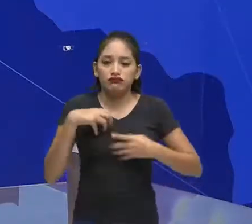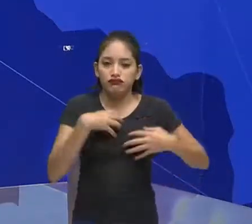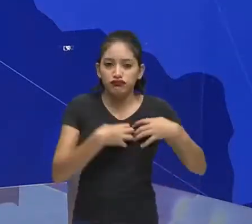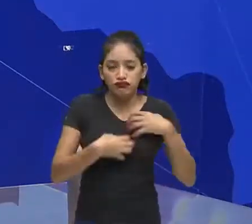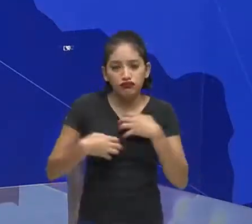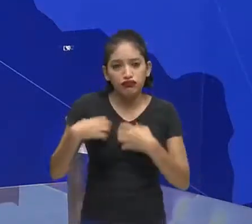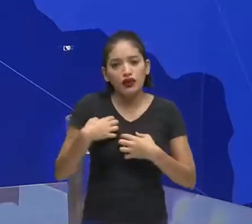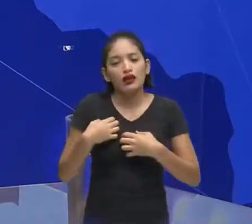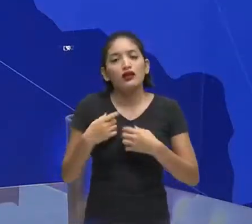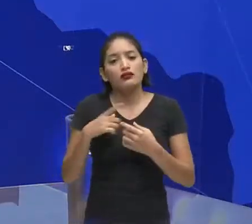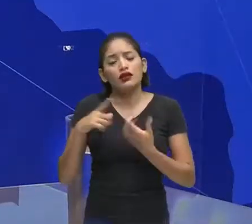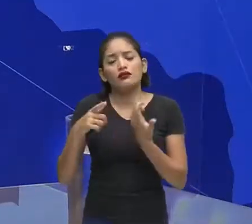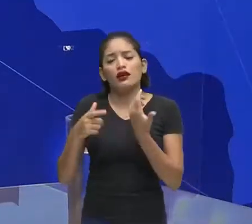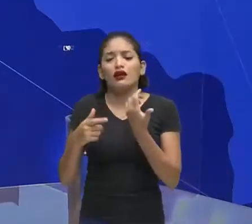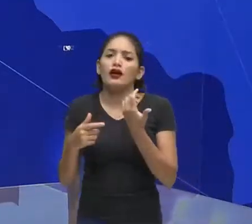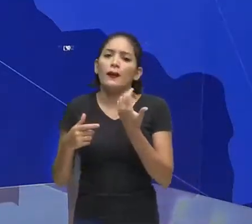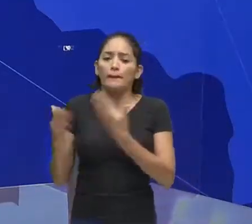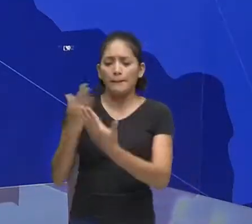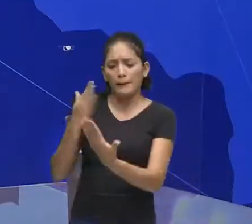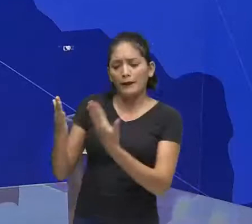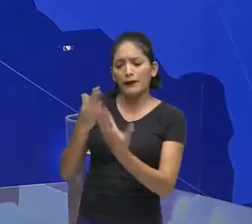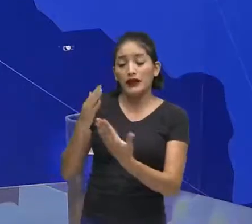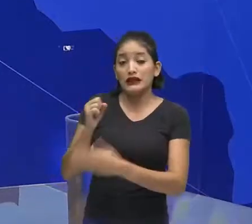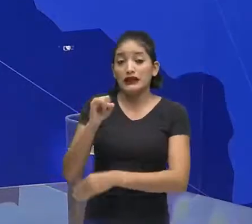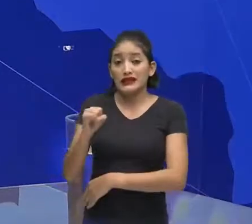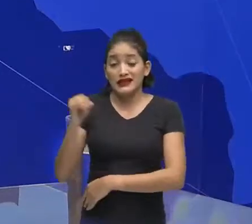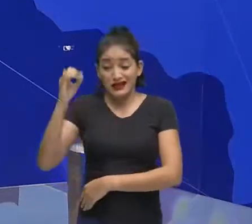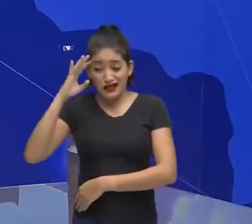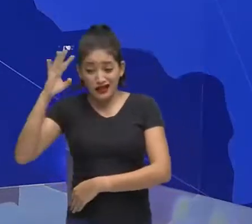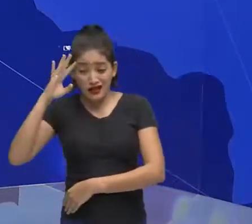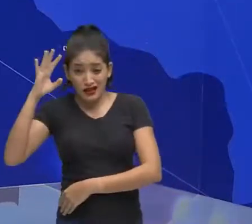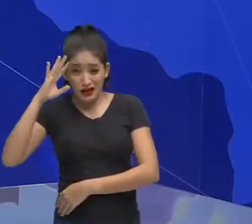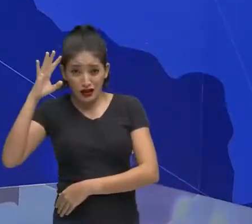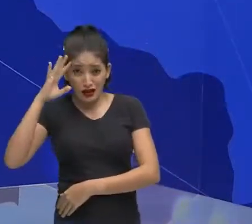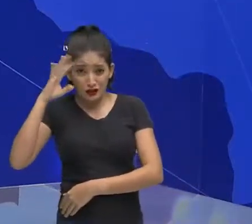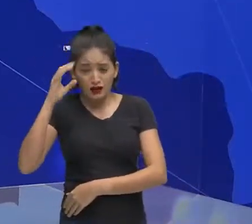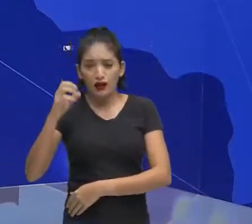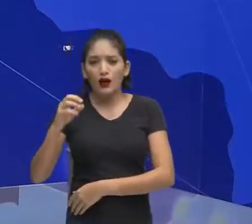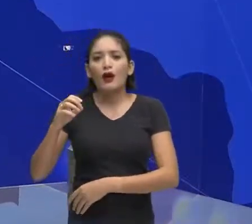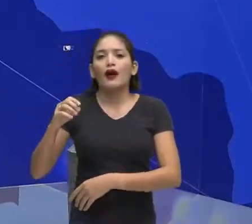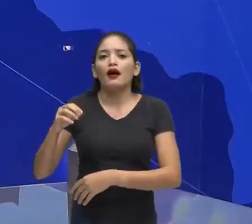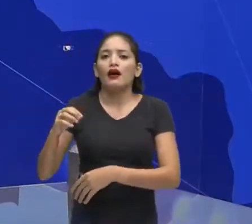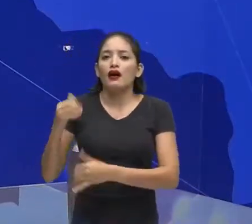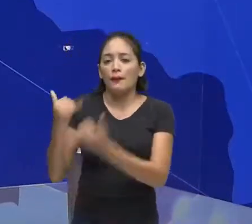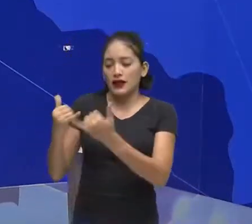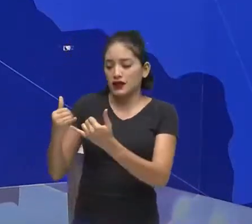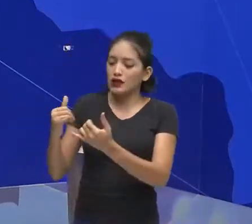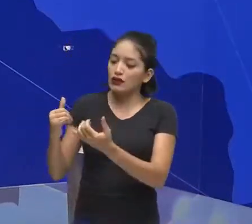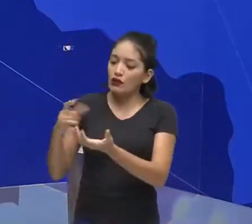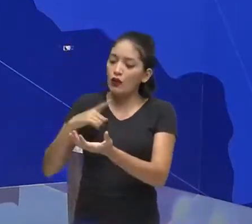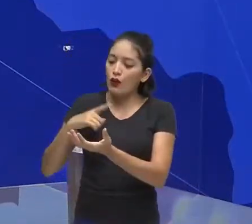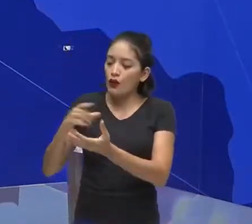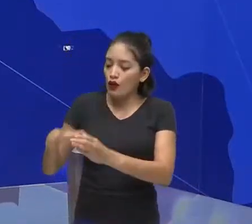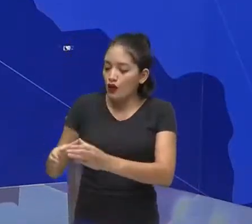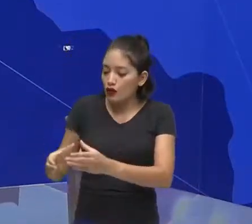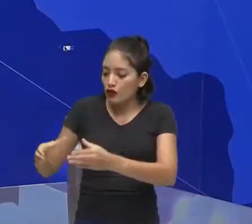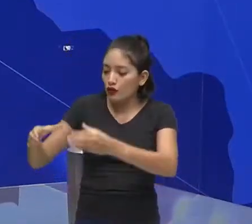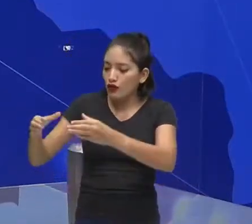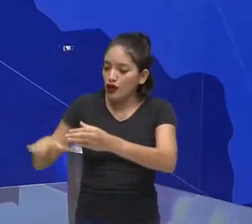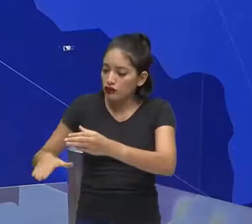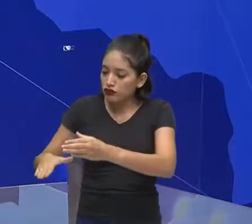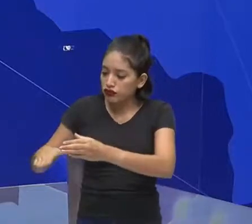uma analogia de que se a gente se imaginasse como um recipiente que se vai enchendo ao longo da